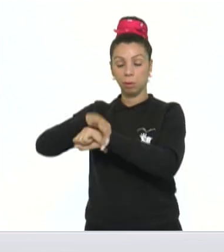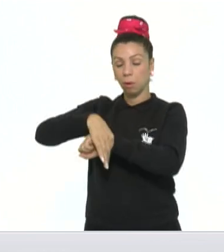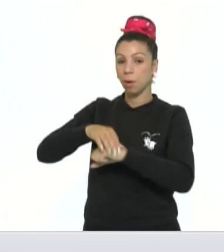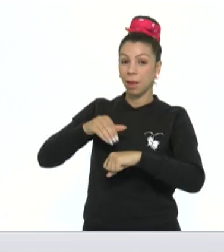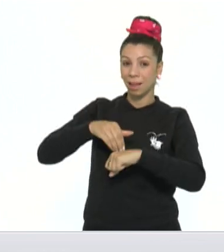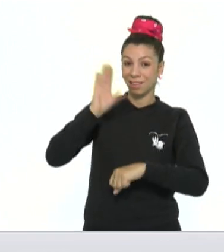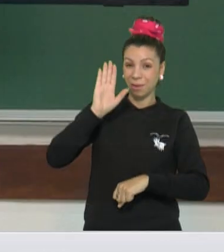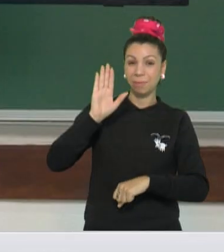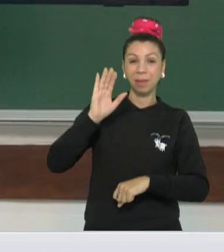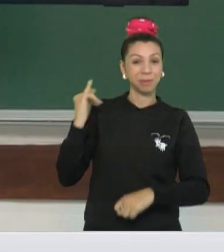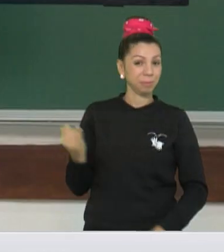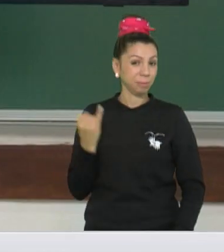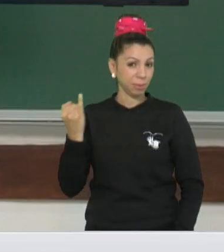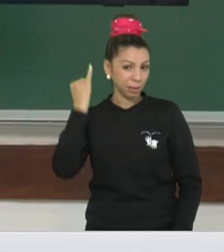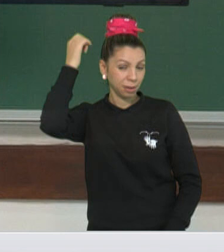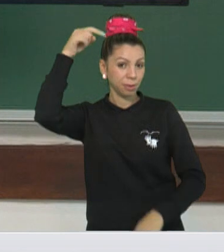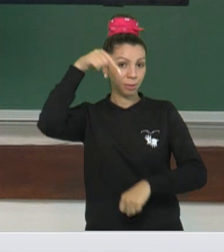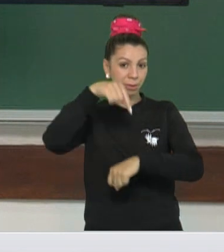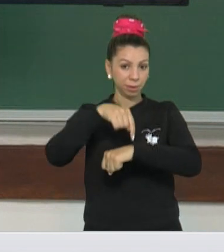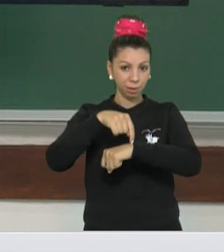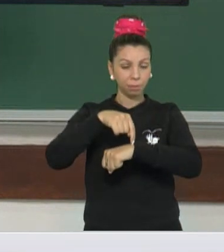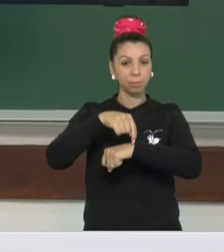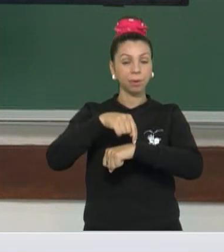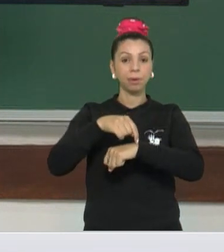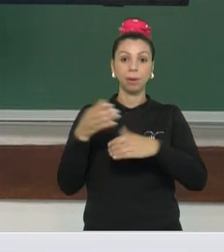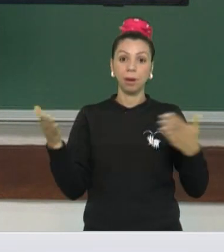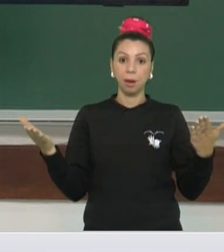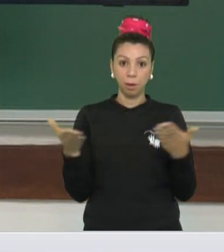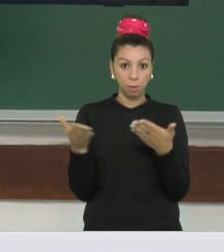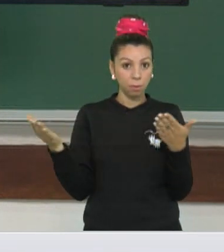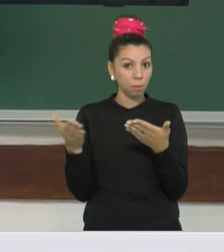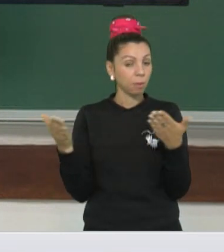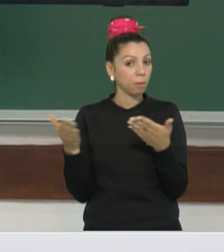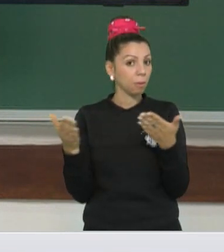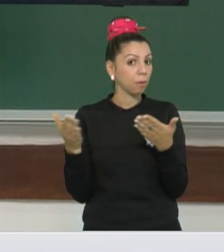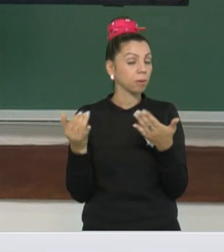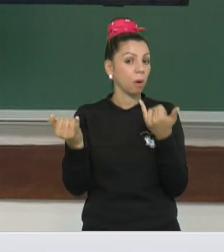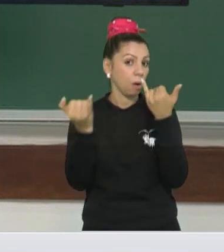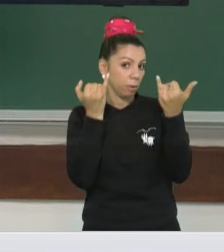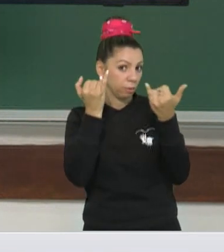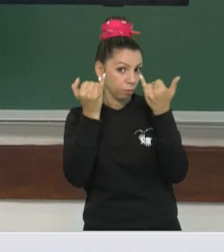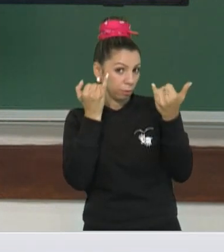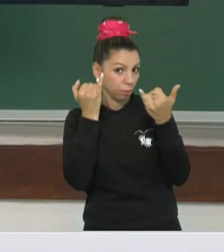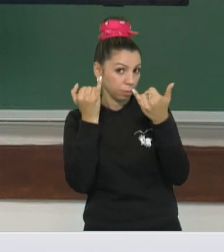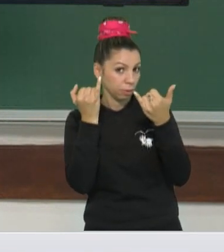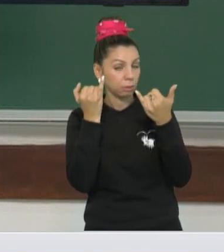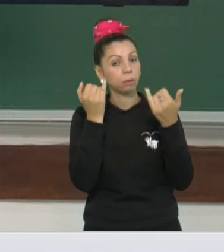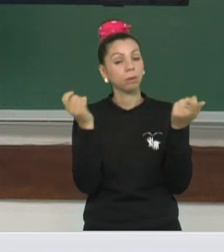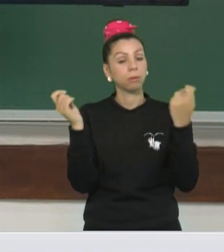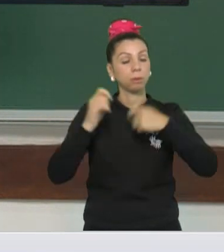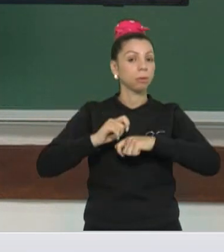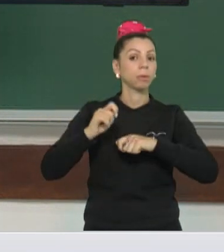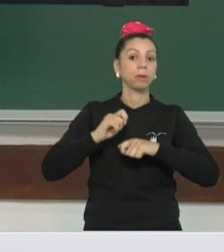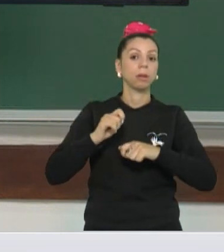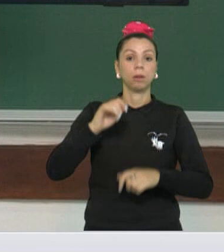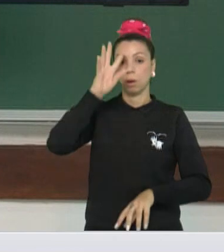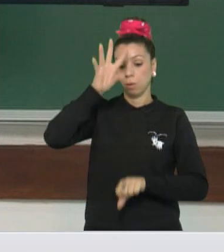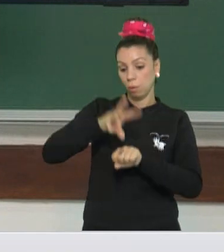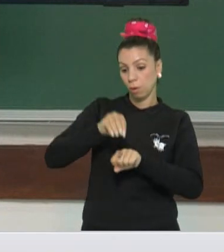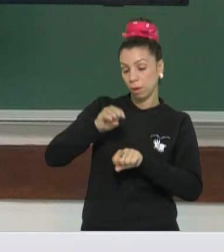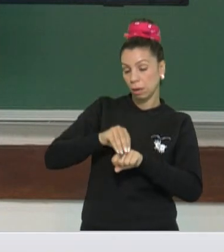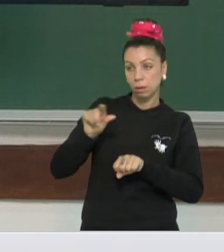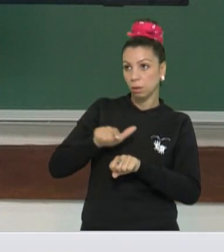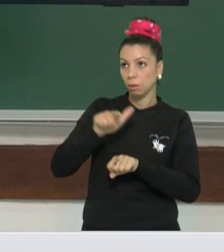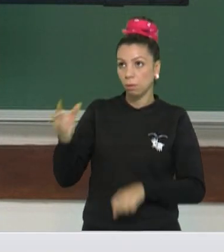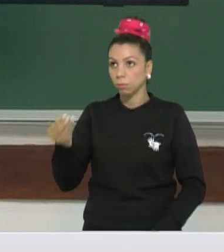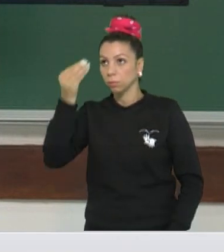mais importantes? Um tempo para você, agora é coisa de inferência, pessoal. Agora é conhecimento que você adquiriu em outro momento